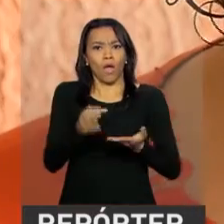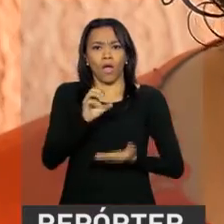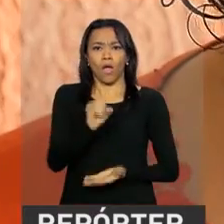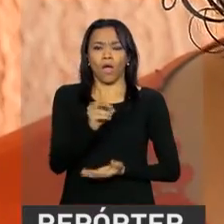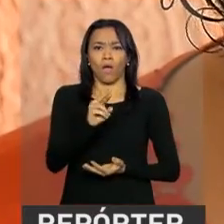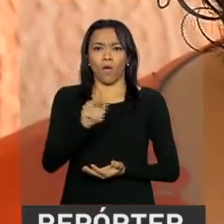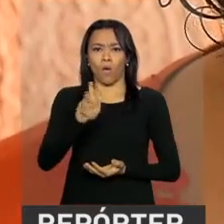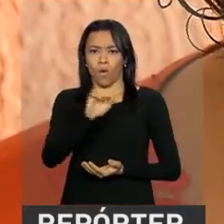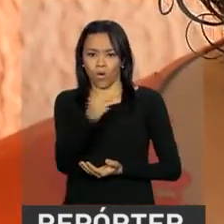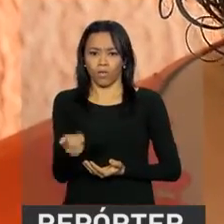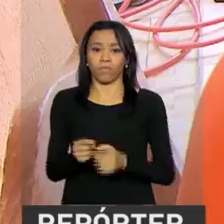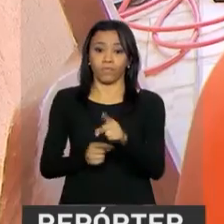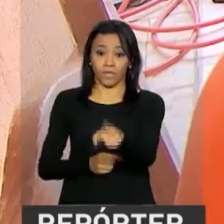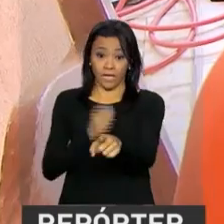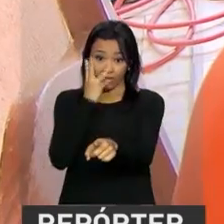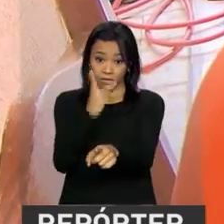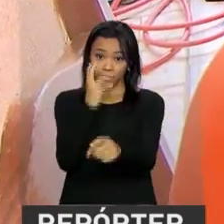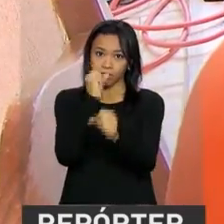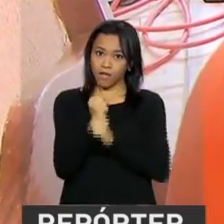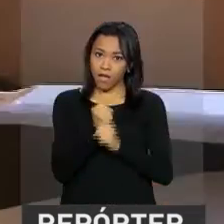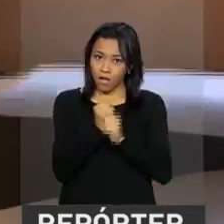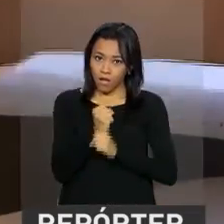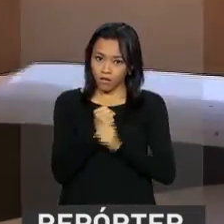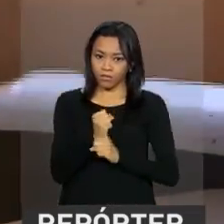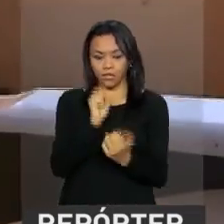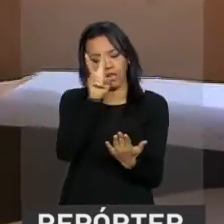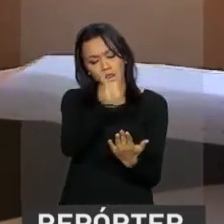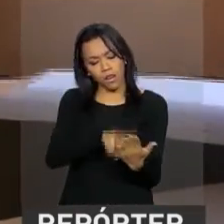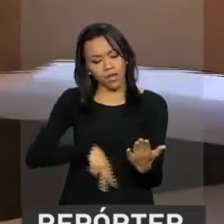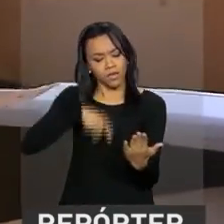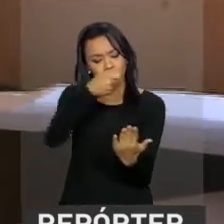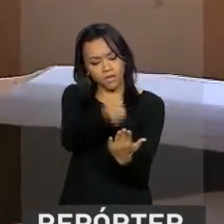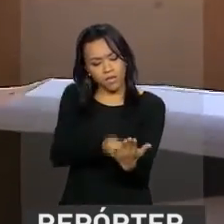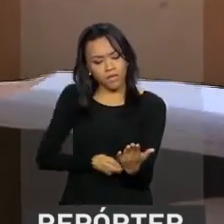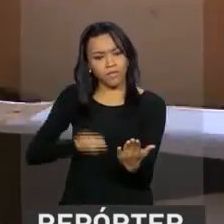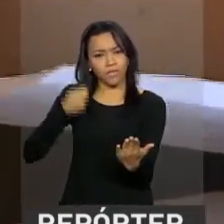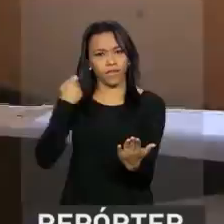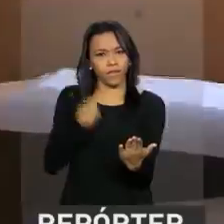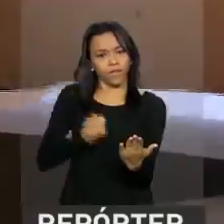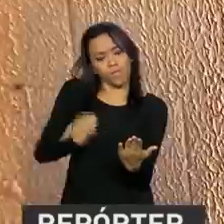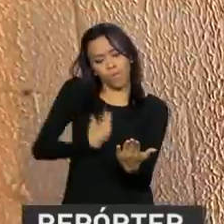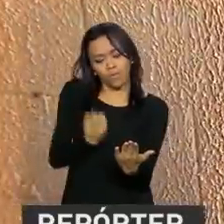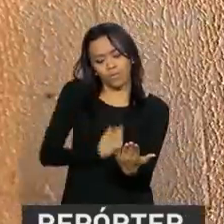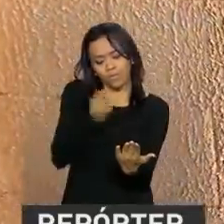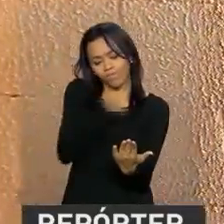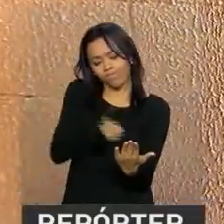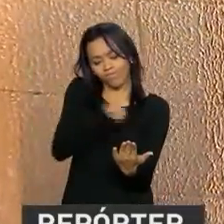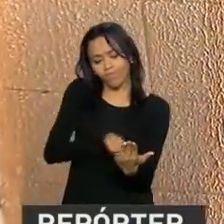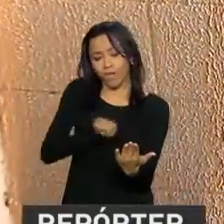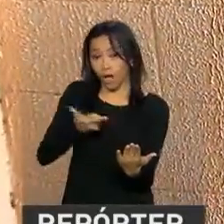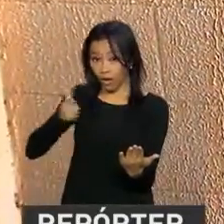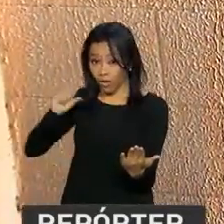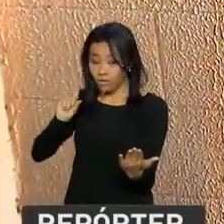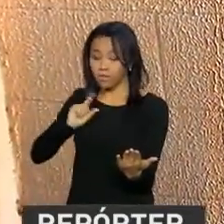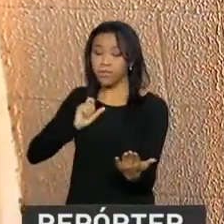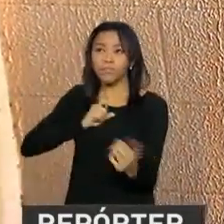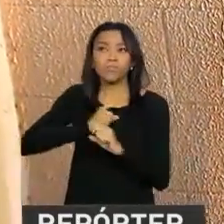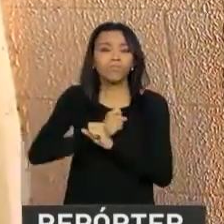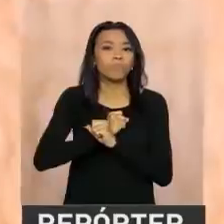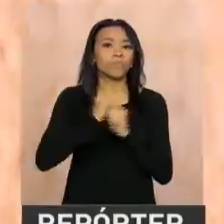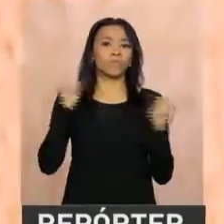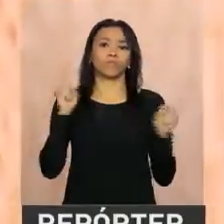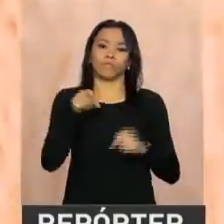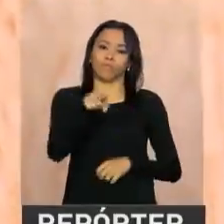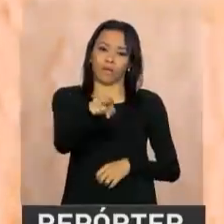há três anos tarefas como ler e escrever as próprias poesias eram quase impossíveis para